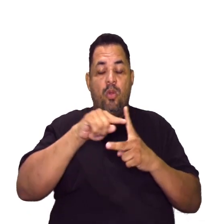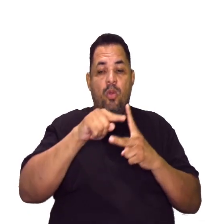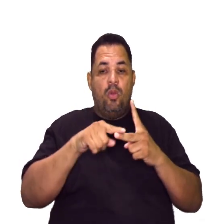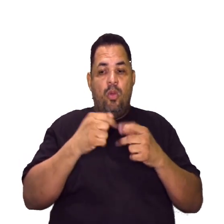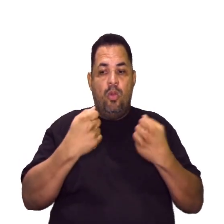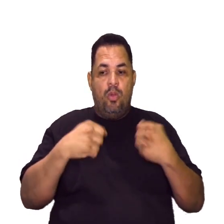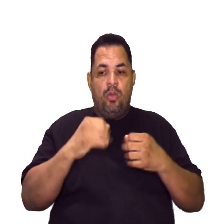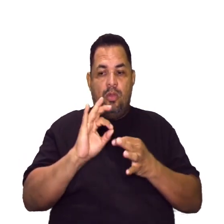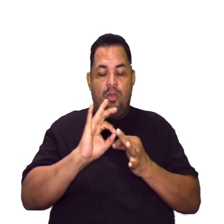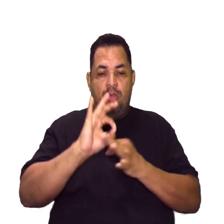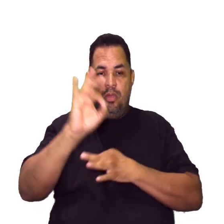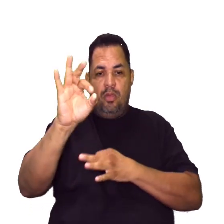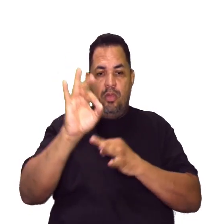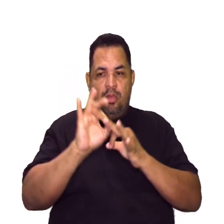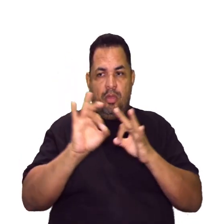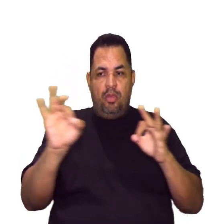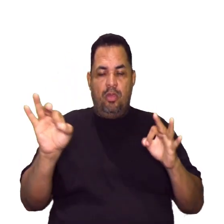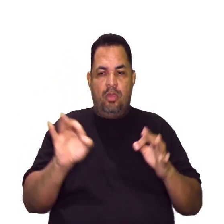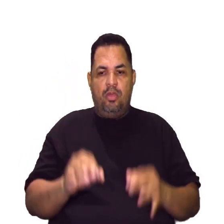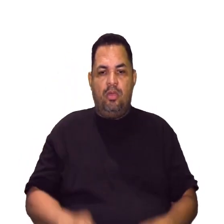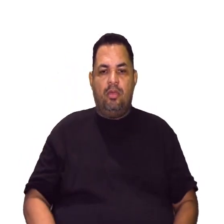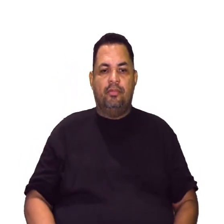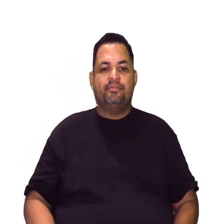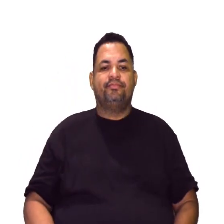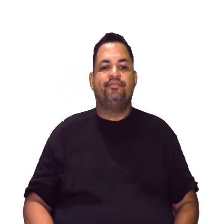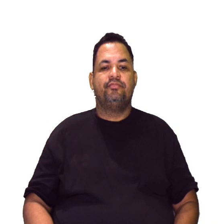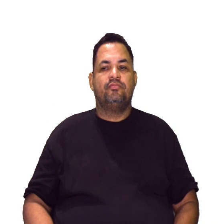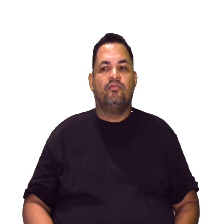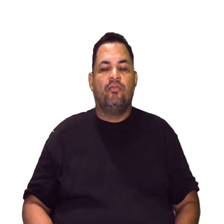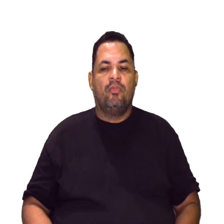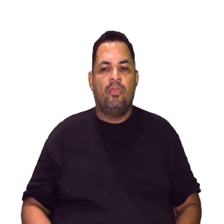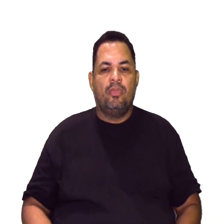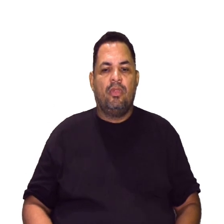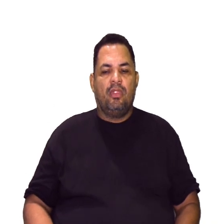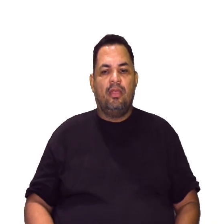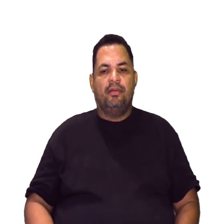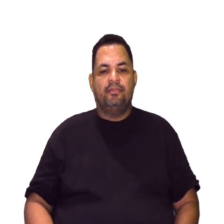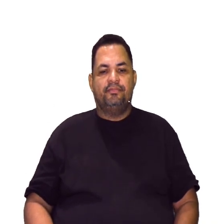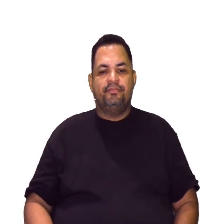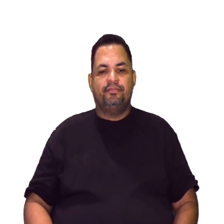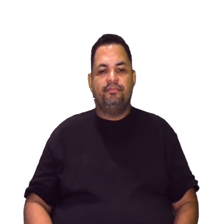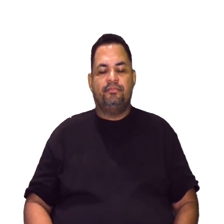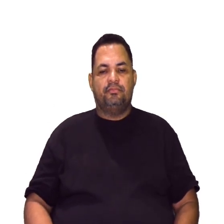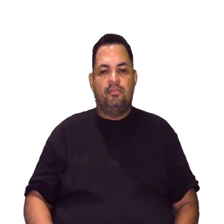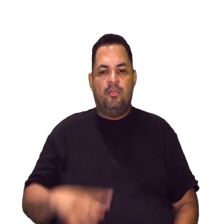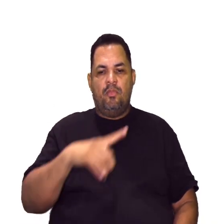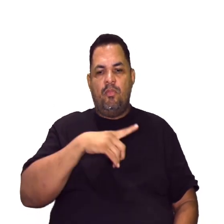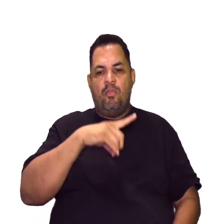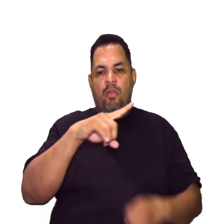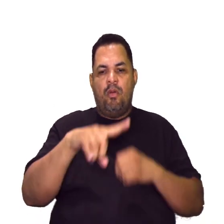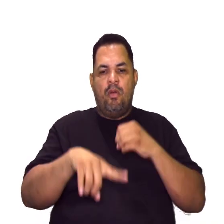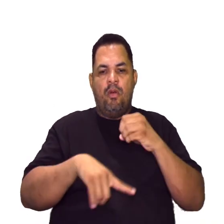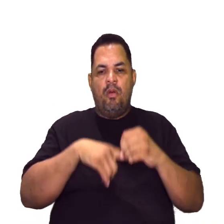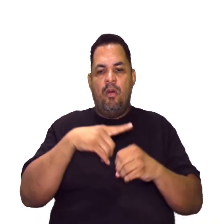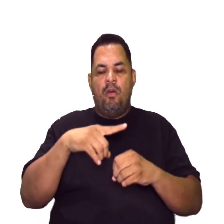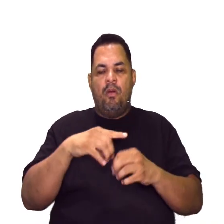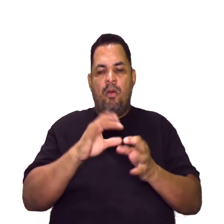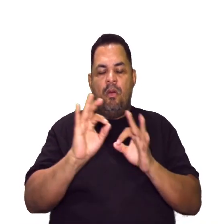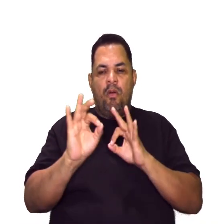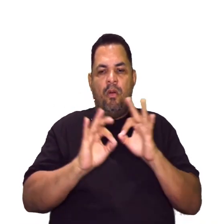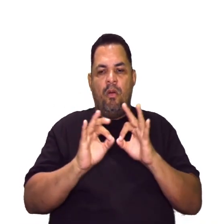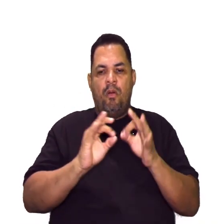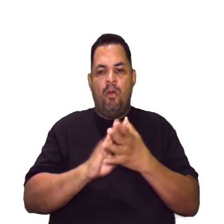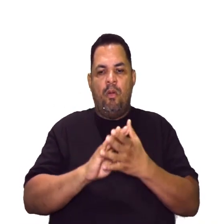6 átomos que partem de um mesmo ponto. Qual é o mesmo ponto? O átomo de enxofre. Então,